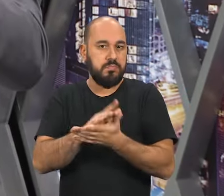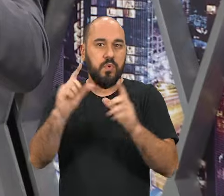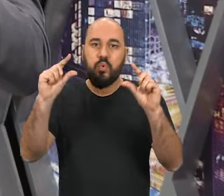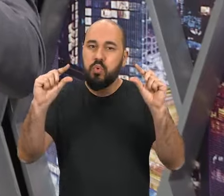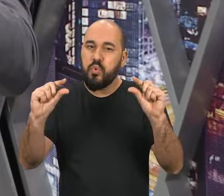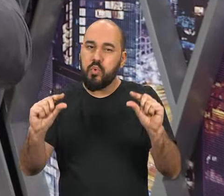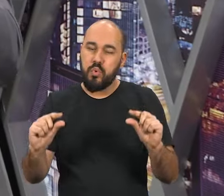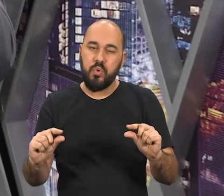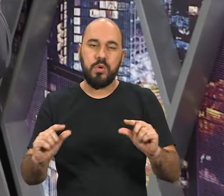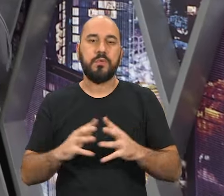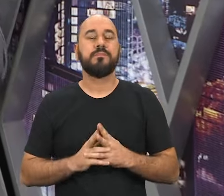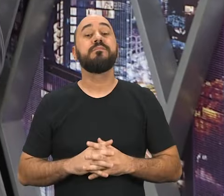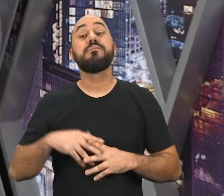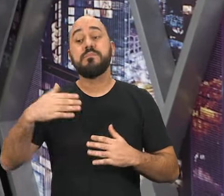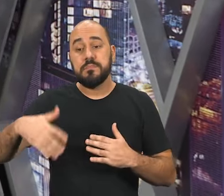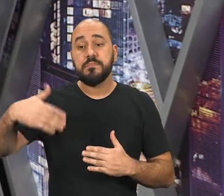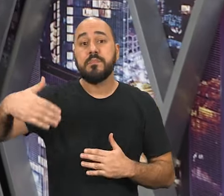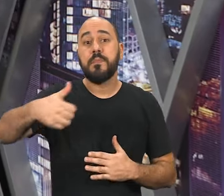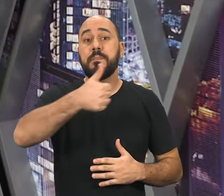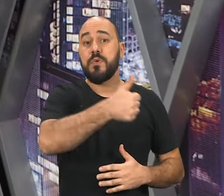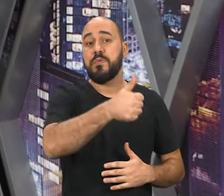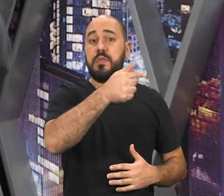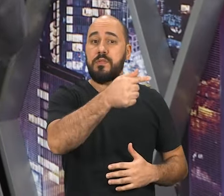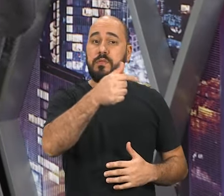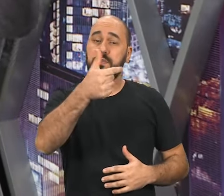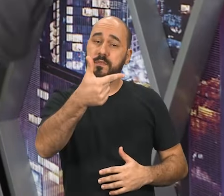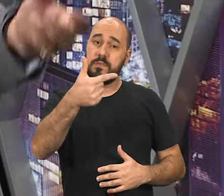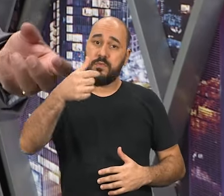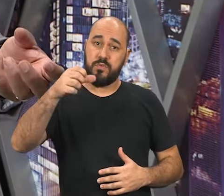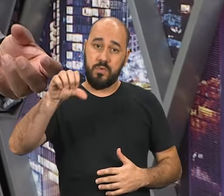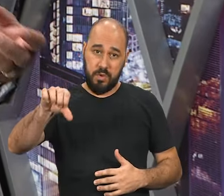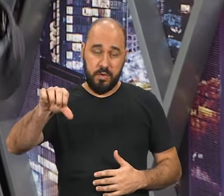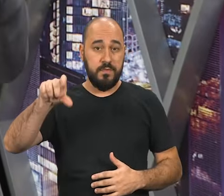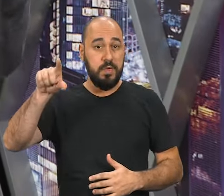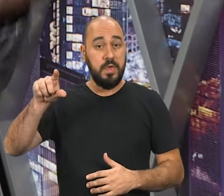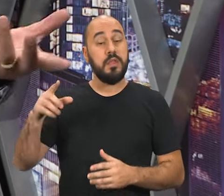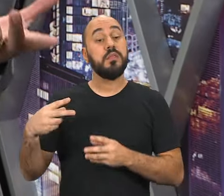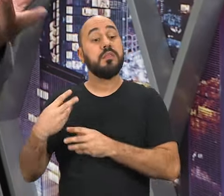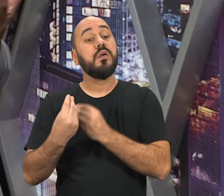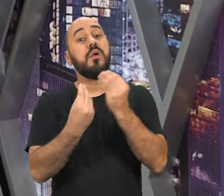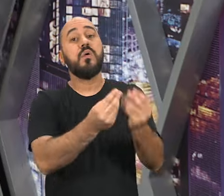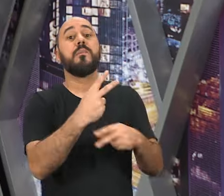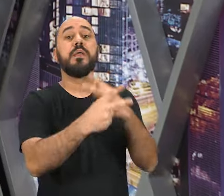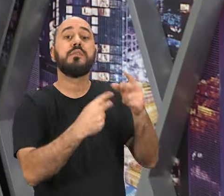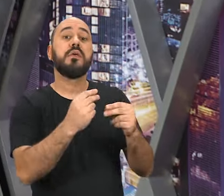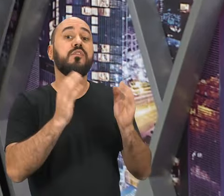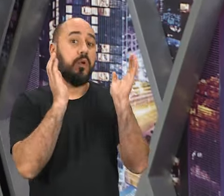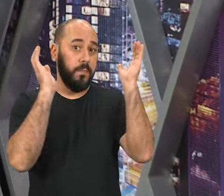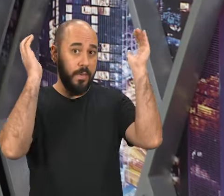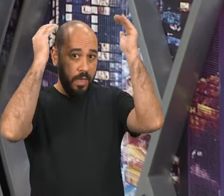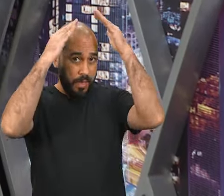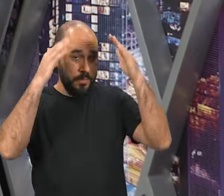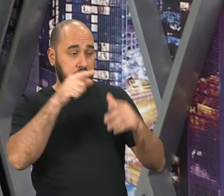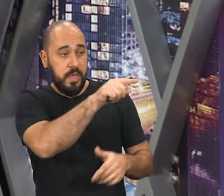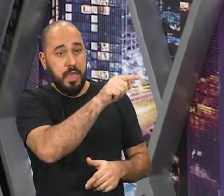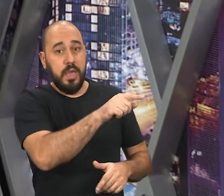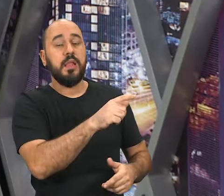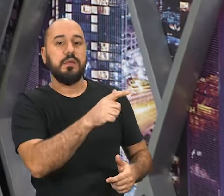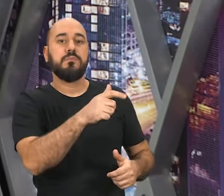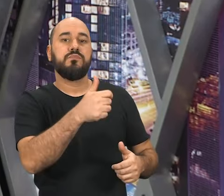1929, então Benito Mussolini deu um presente ao Papa, ao bispo de Roma, e tornando assim o bispo de